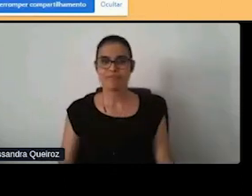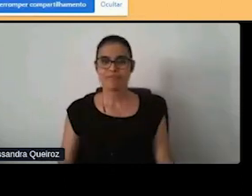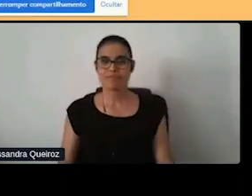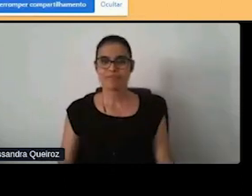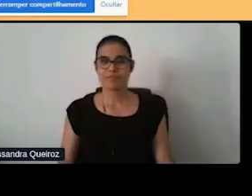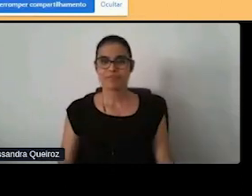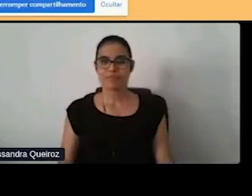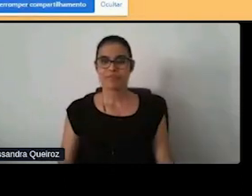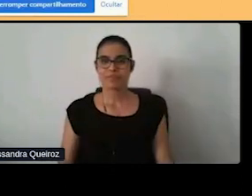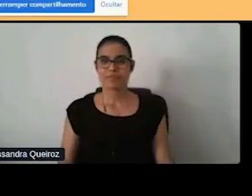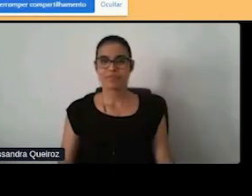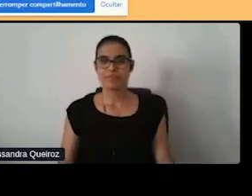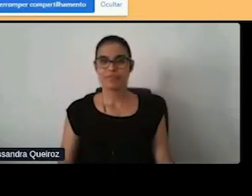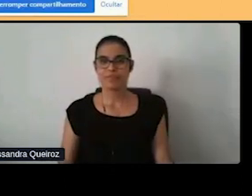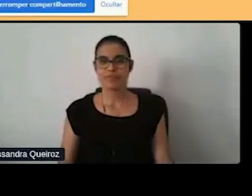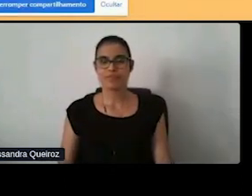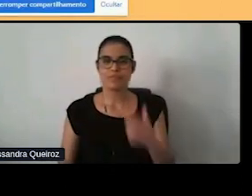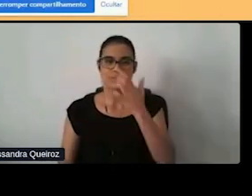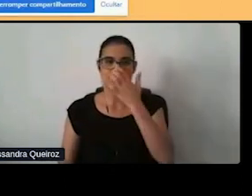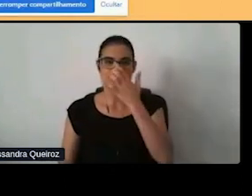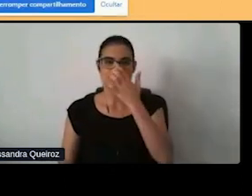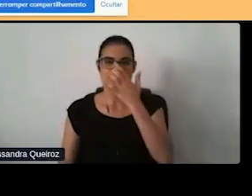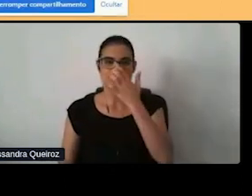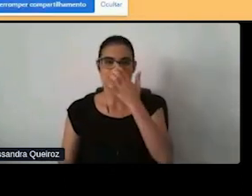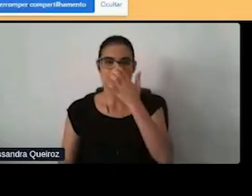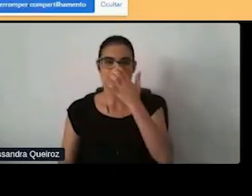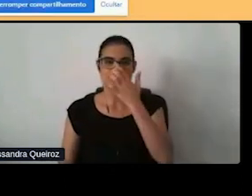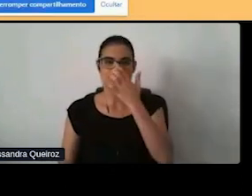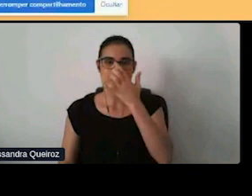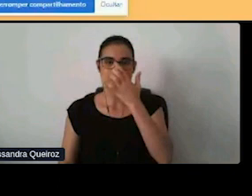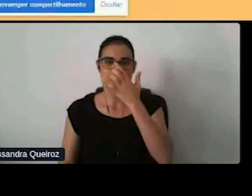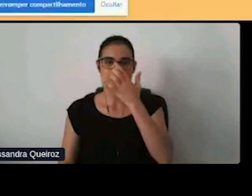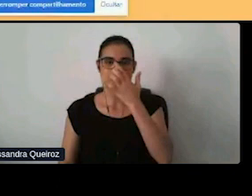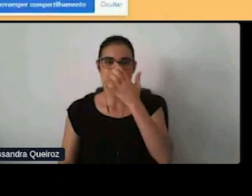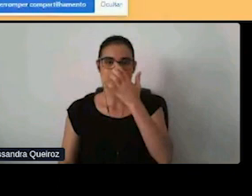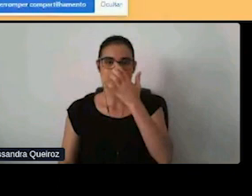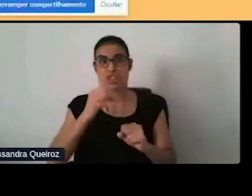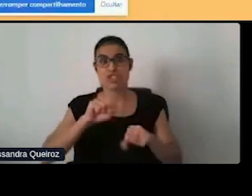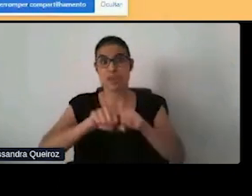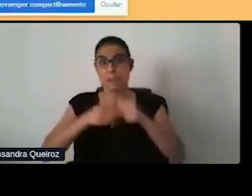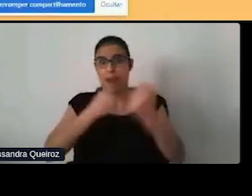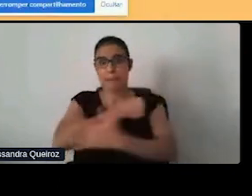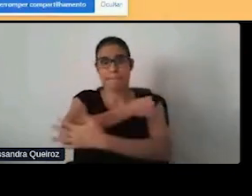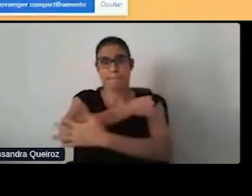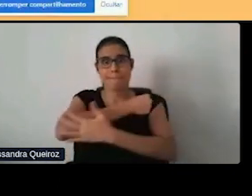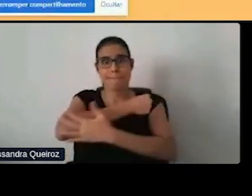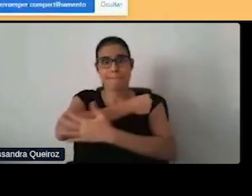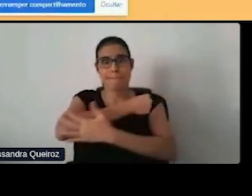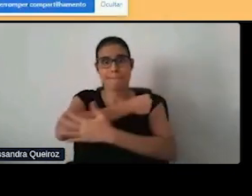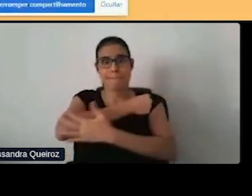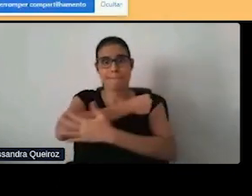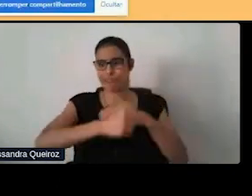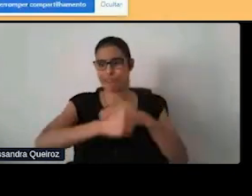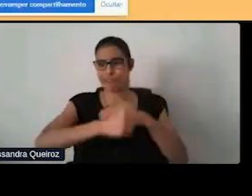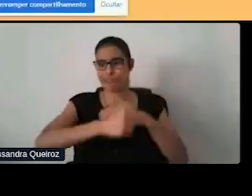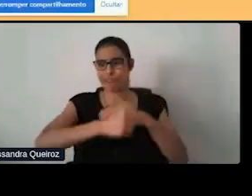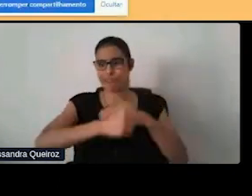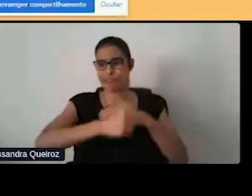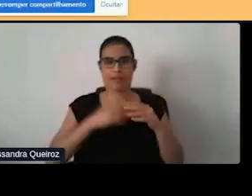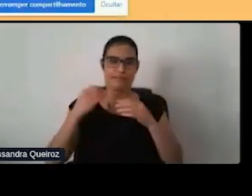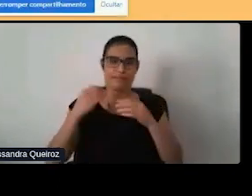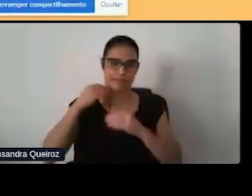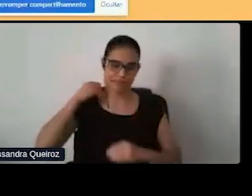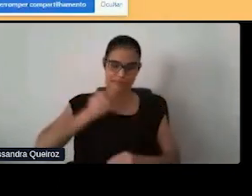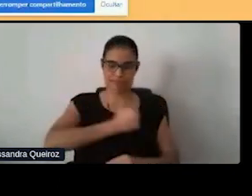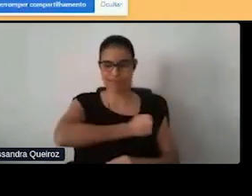Você pode ter, de repente, alguma deficiência temporária, sei lá, quebrar um braço, talvez, ter que usar o seu